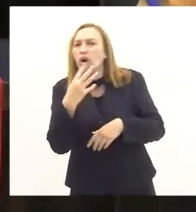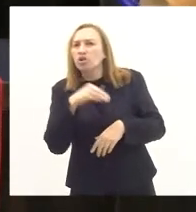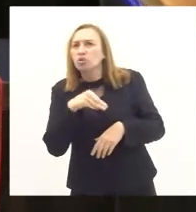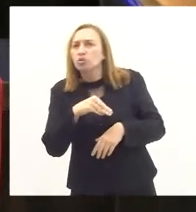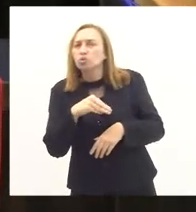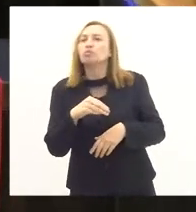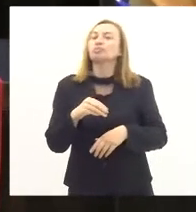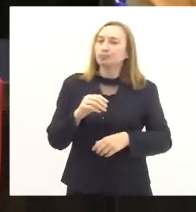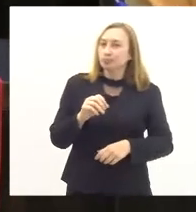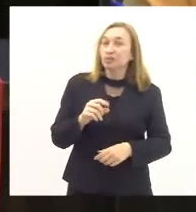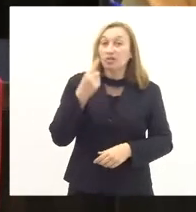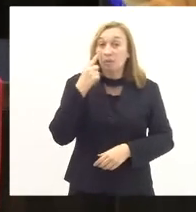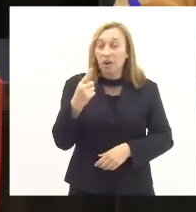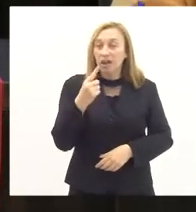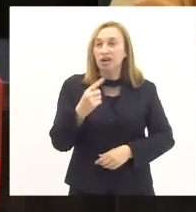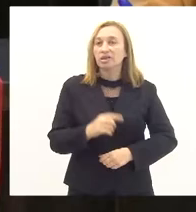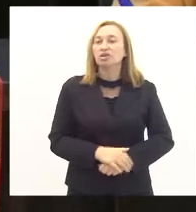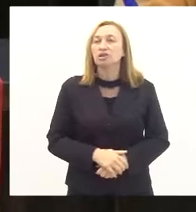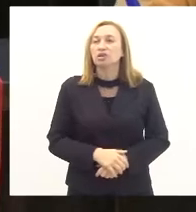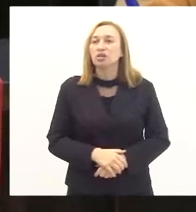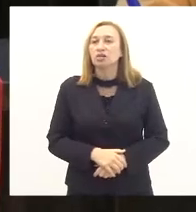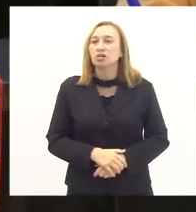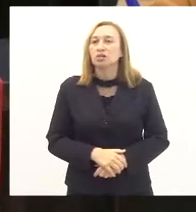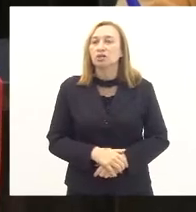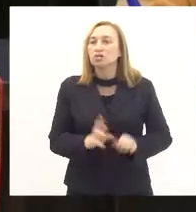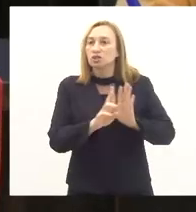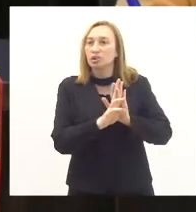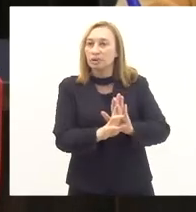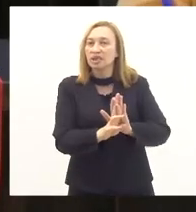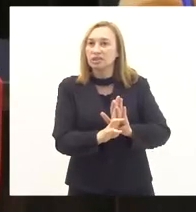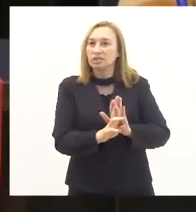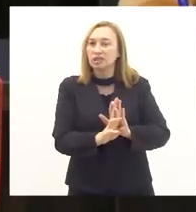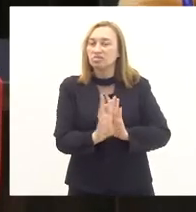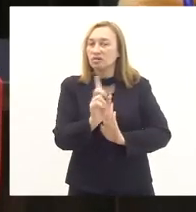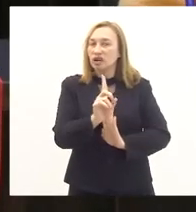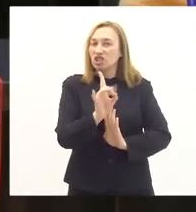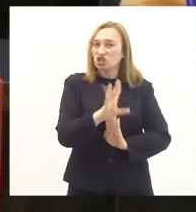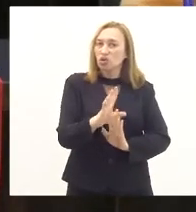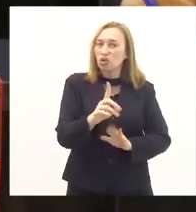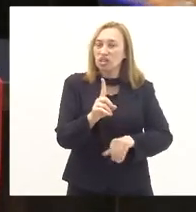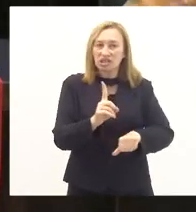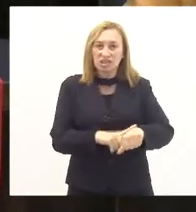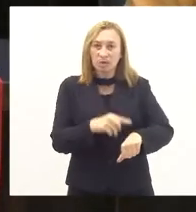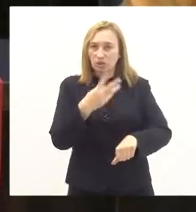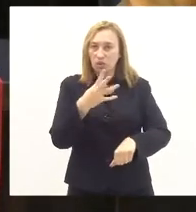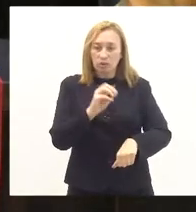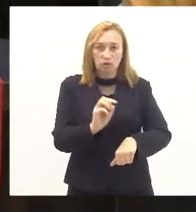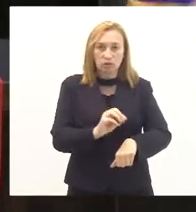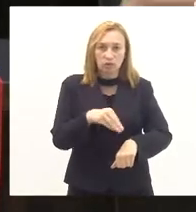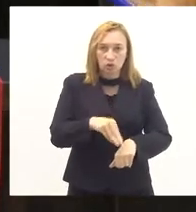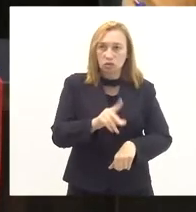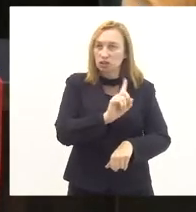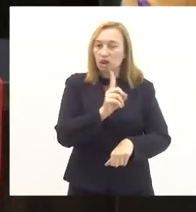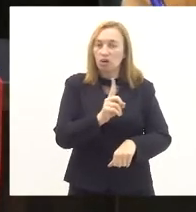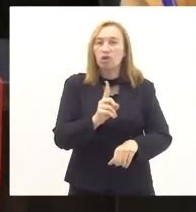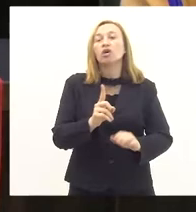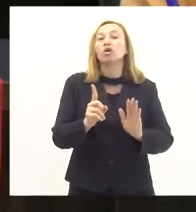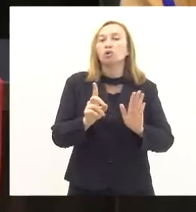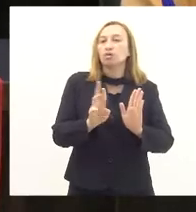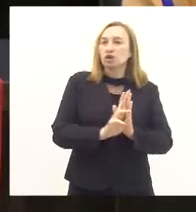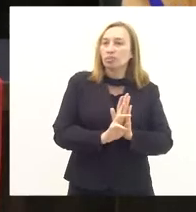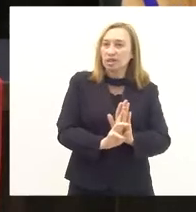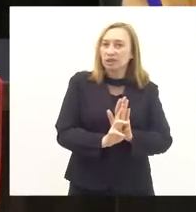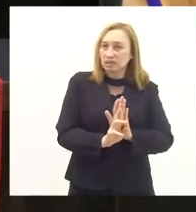4 minutos. Veja bem, as autoridades não vão falar só esse tempo, porque tanto as autoridades quanto